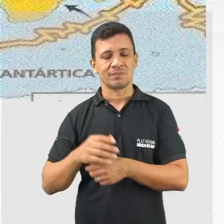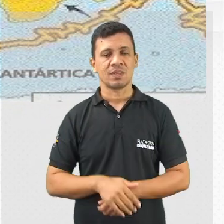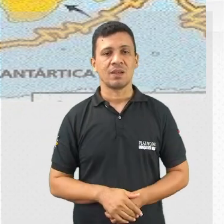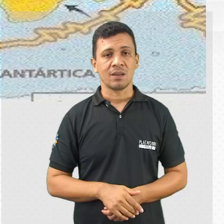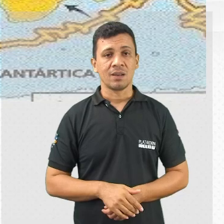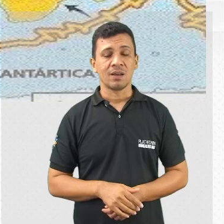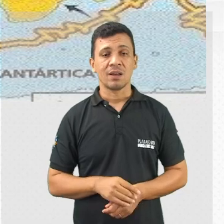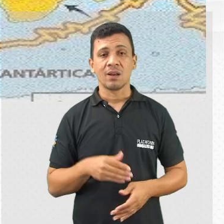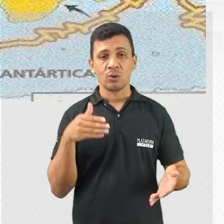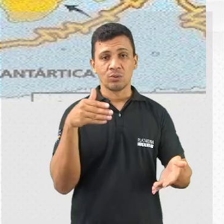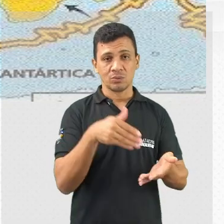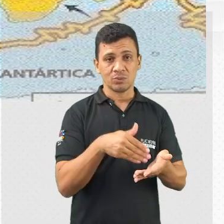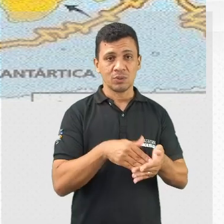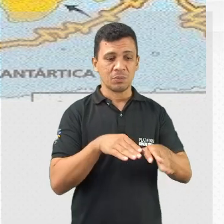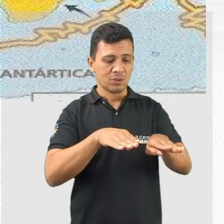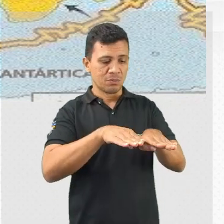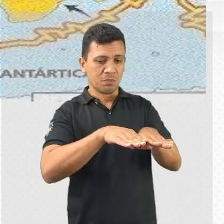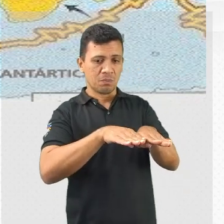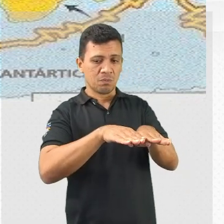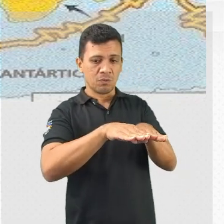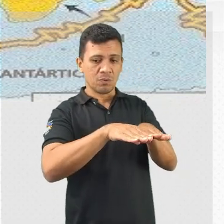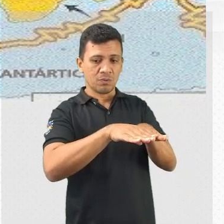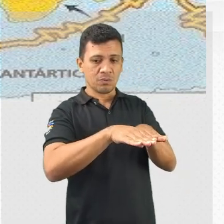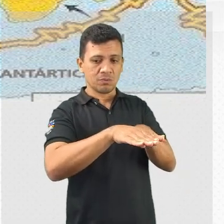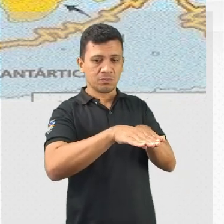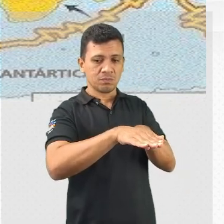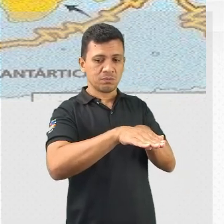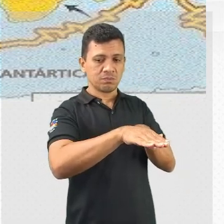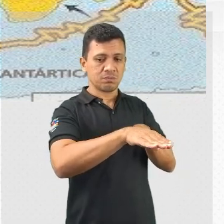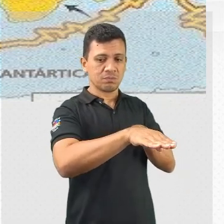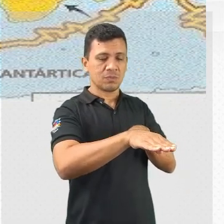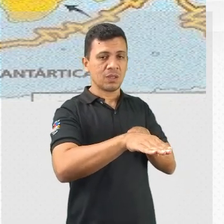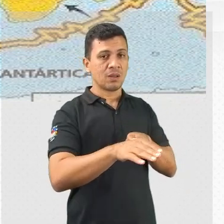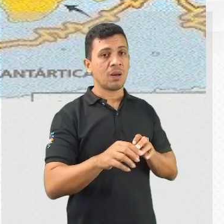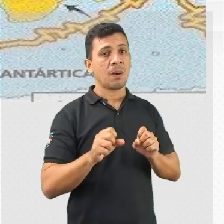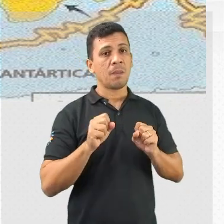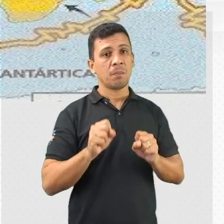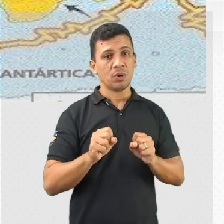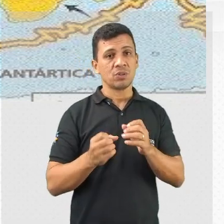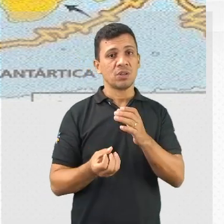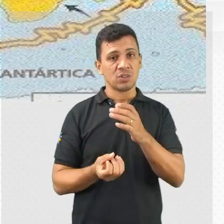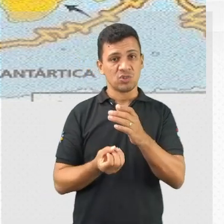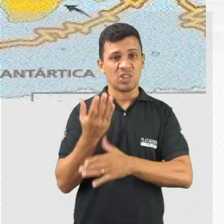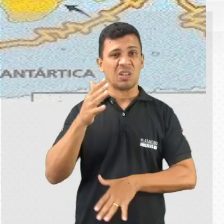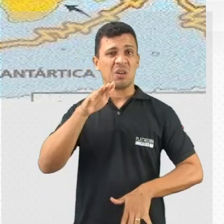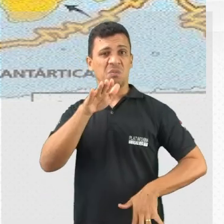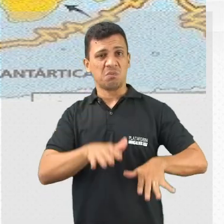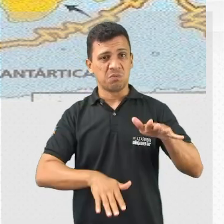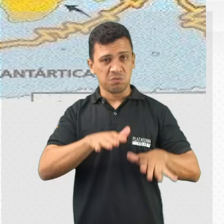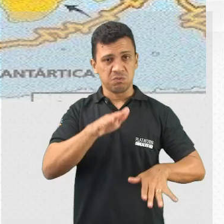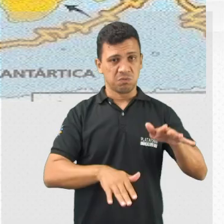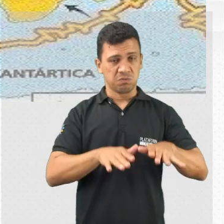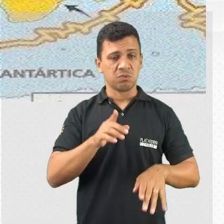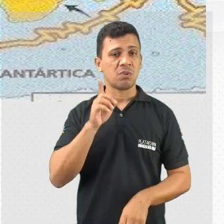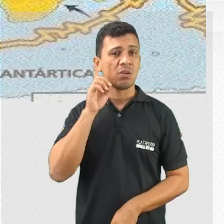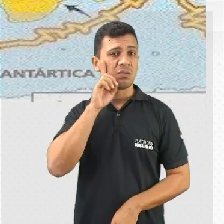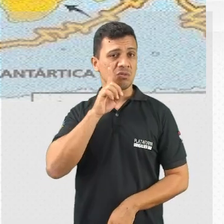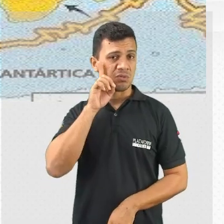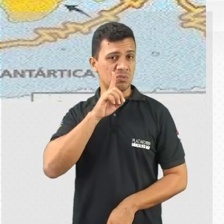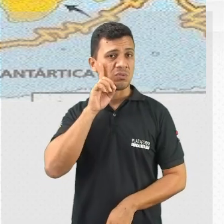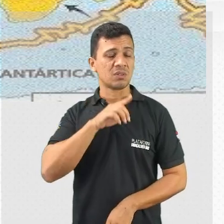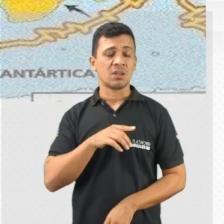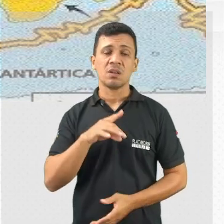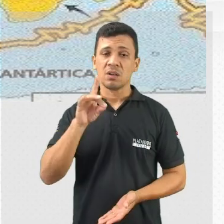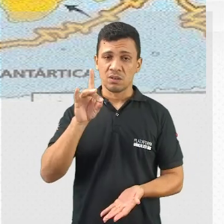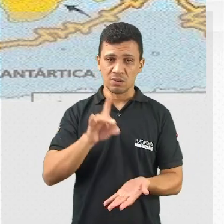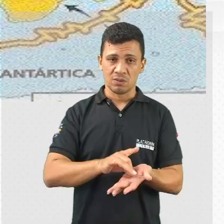limite transformante, tá? Onde as placas deslizam entre si e isso pode gerar grandes abalos sísmicos nos Estados Unidos, tá? Essa placa de fato